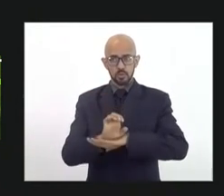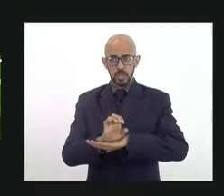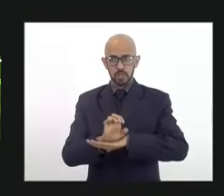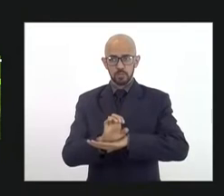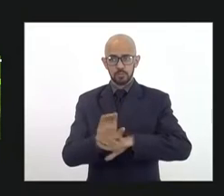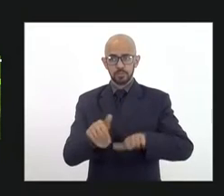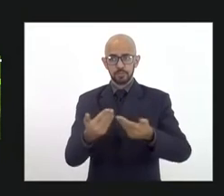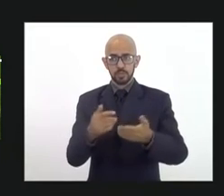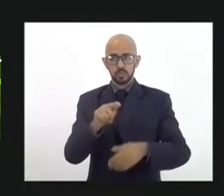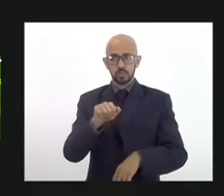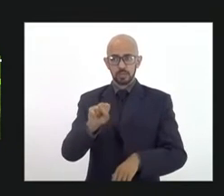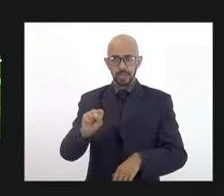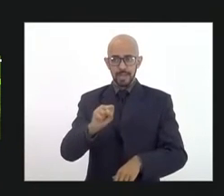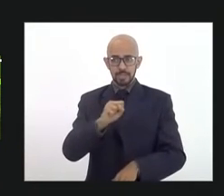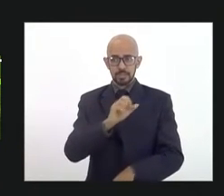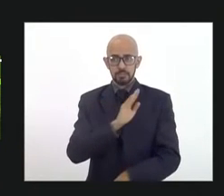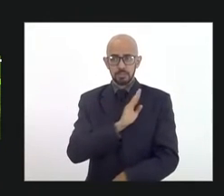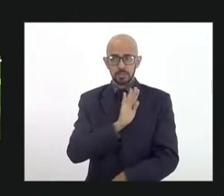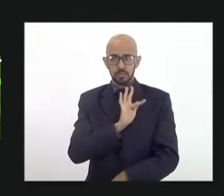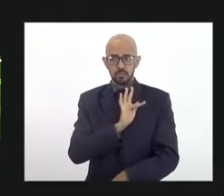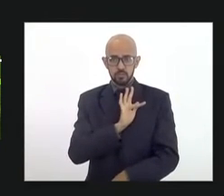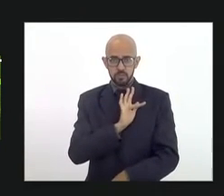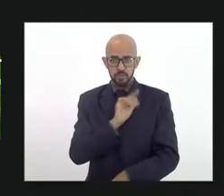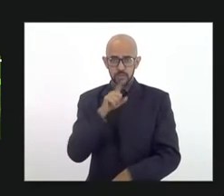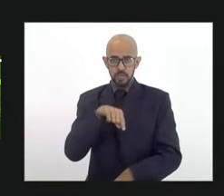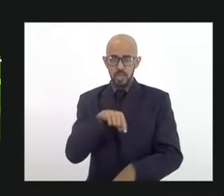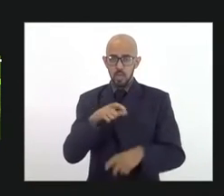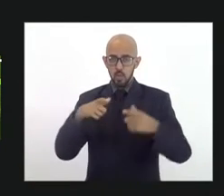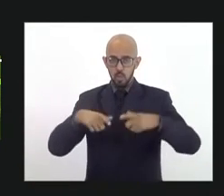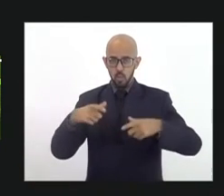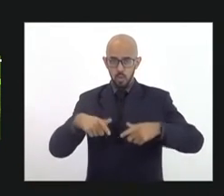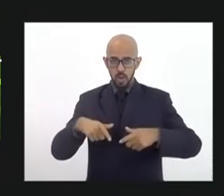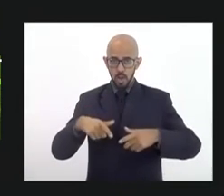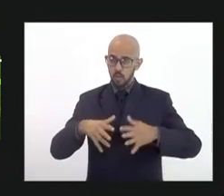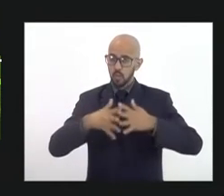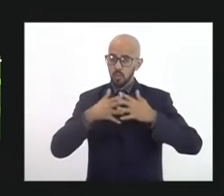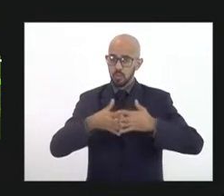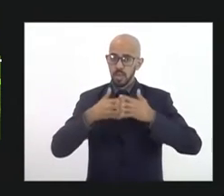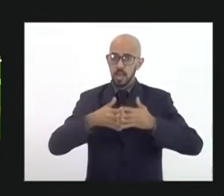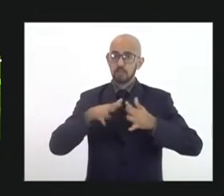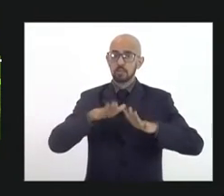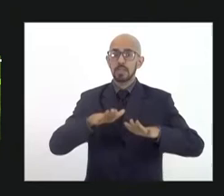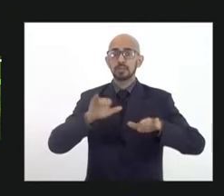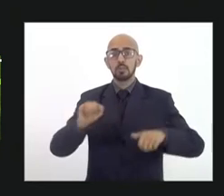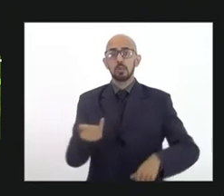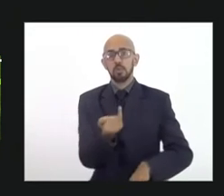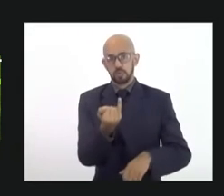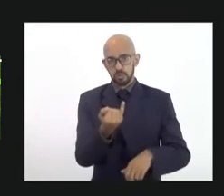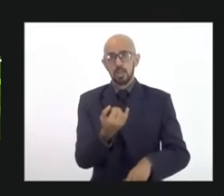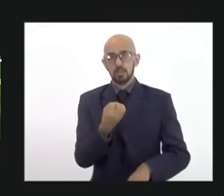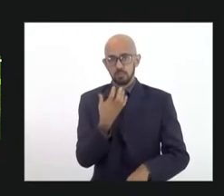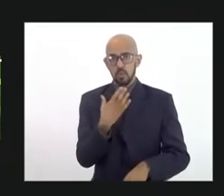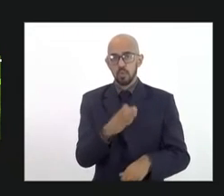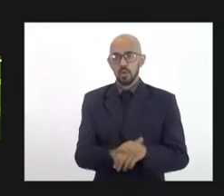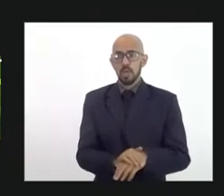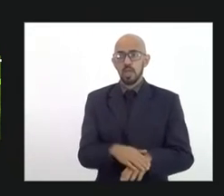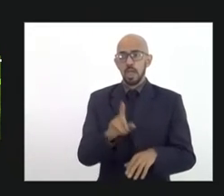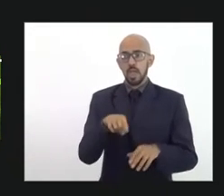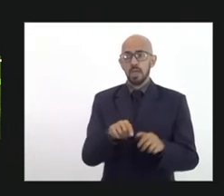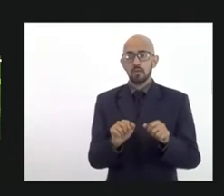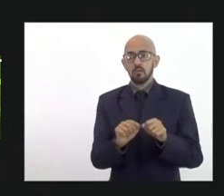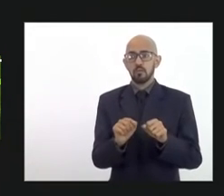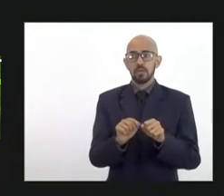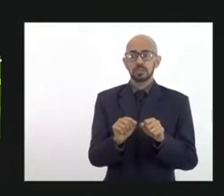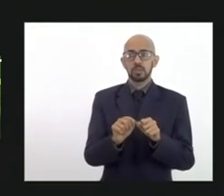área altamente conurbada, populosa, então ele é oportuno por si só, eu queria fazer um destaque com o que a Kátia comentou